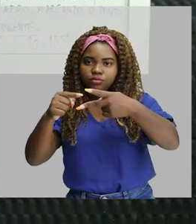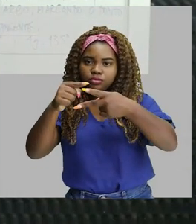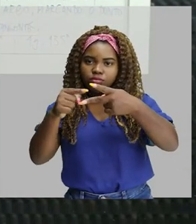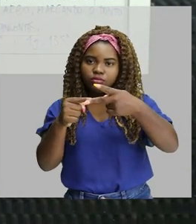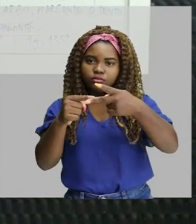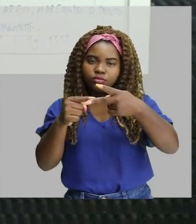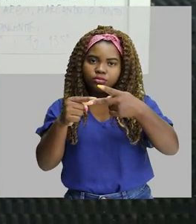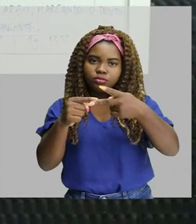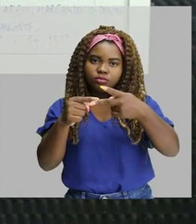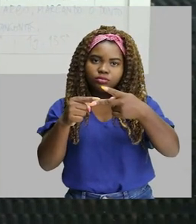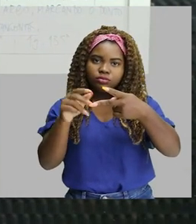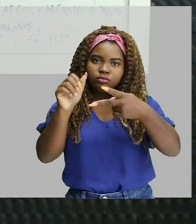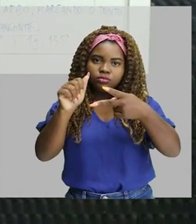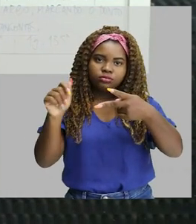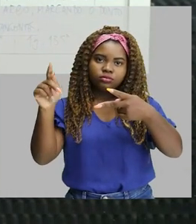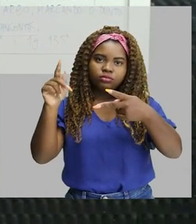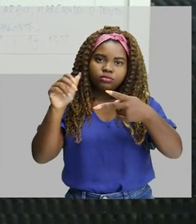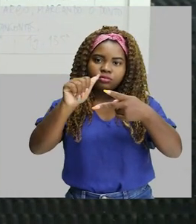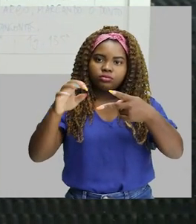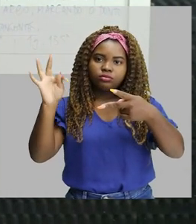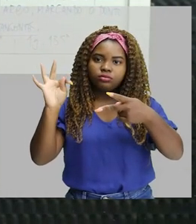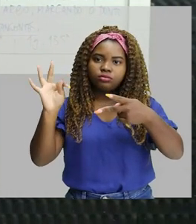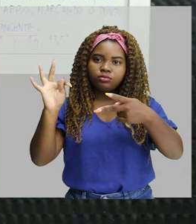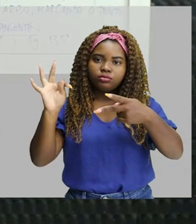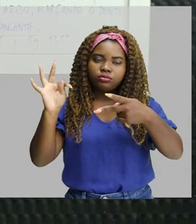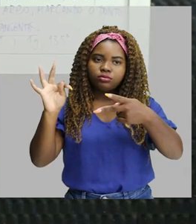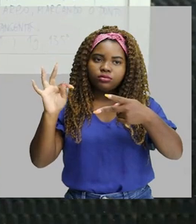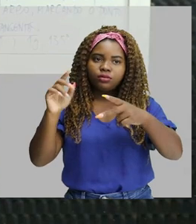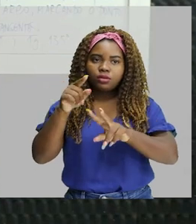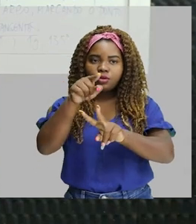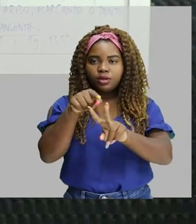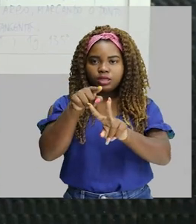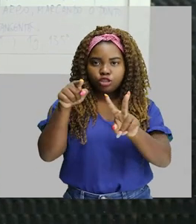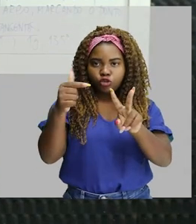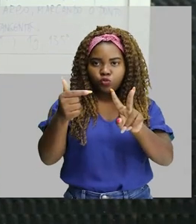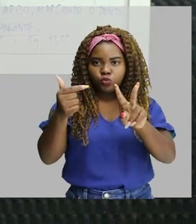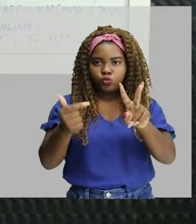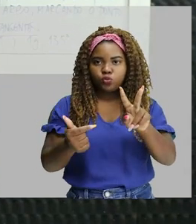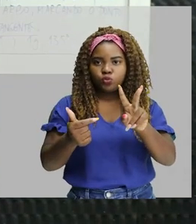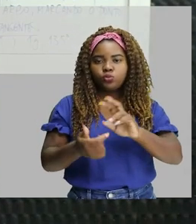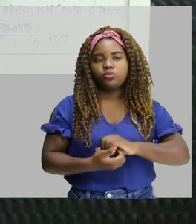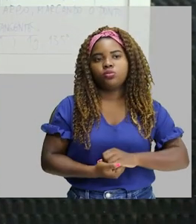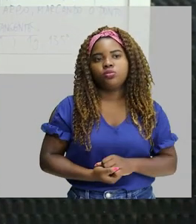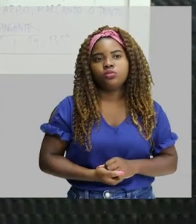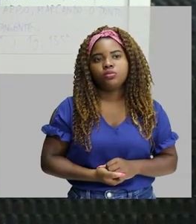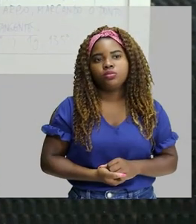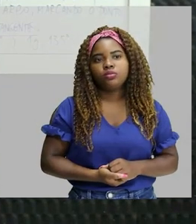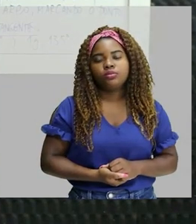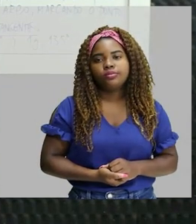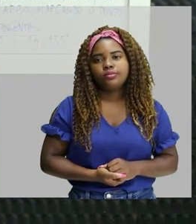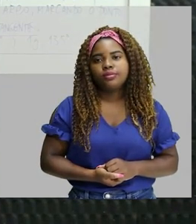at ele vai valer quanto esse at vai valer √2 so 2 de 2